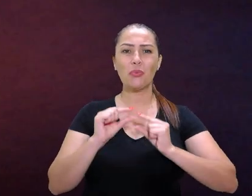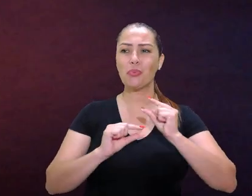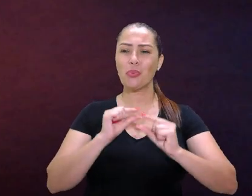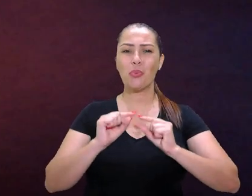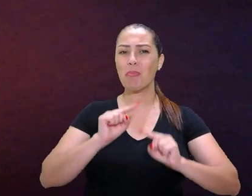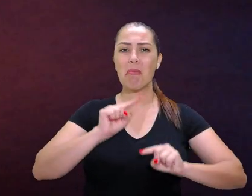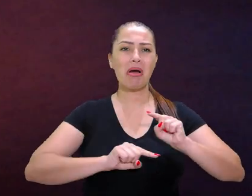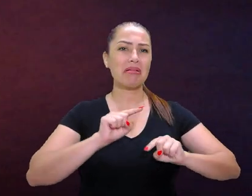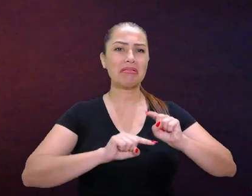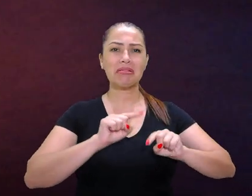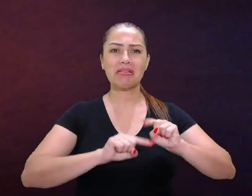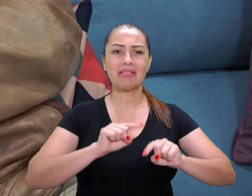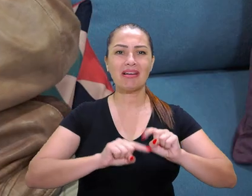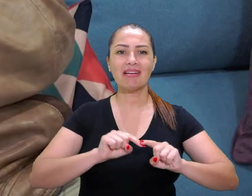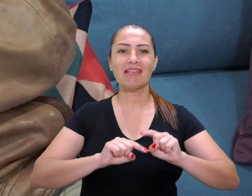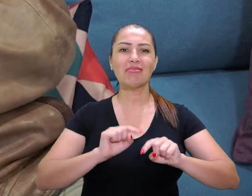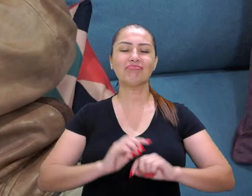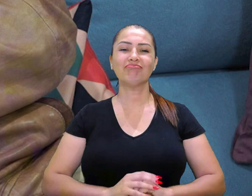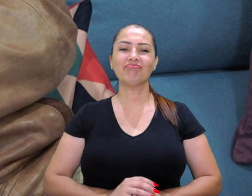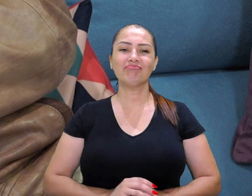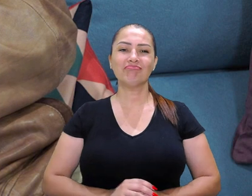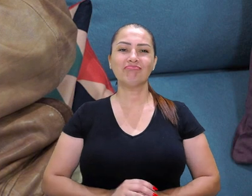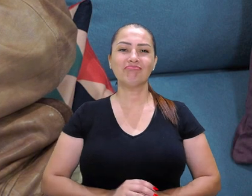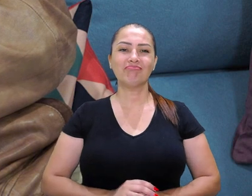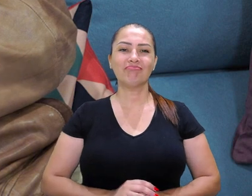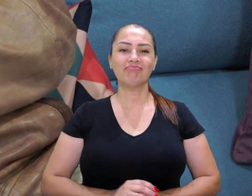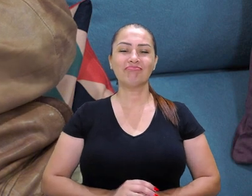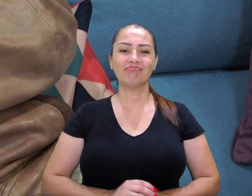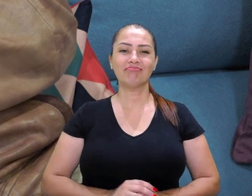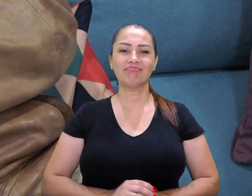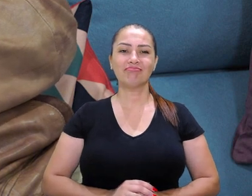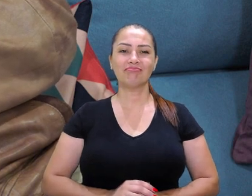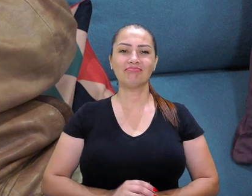spots, pares, ímpar, e tinha a questão da